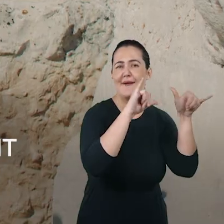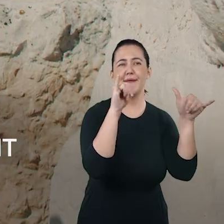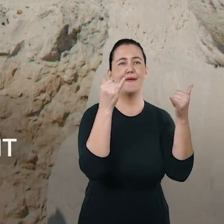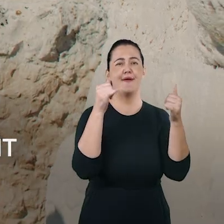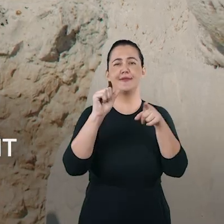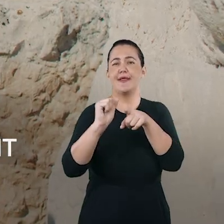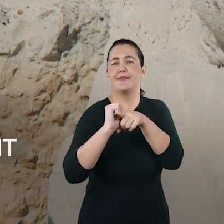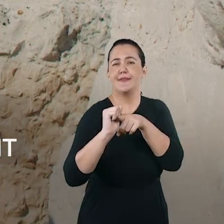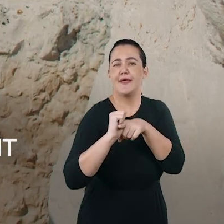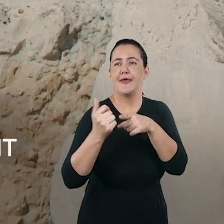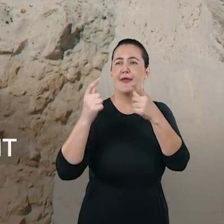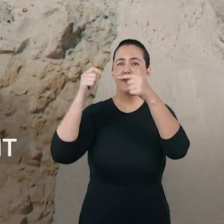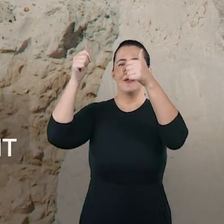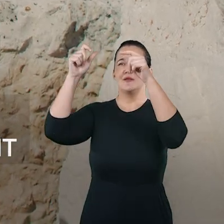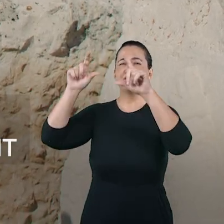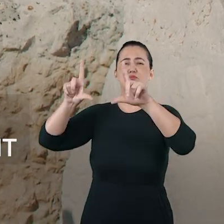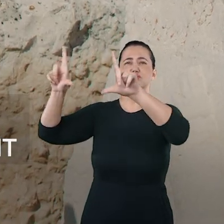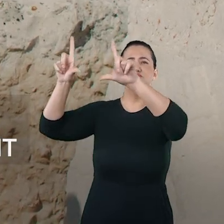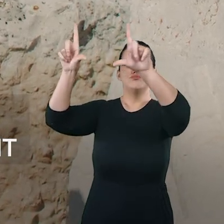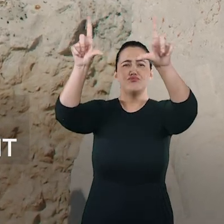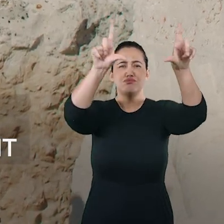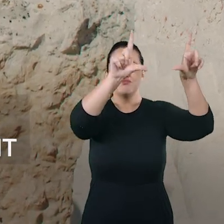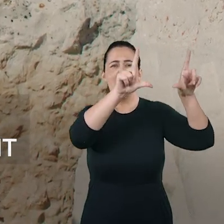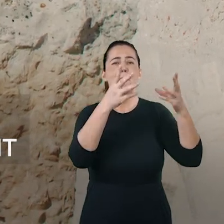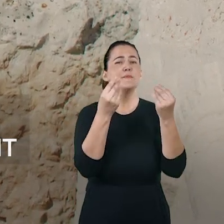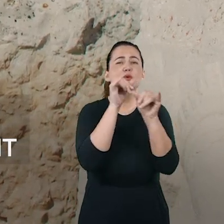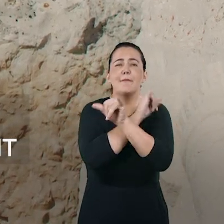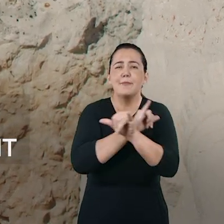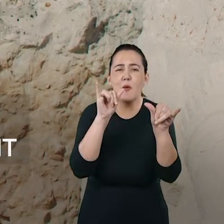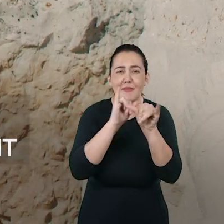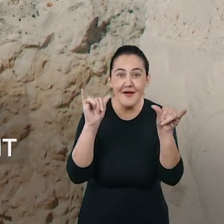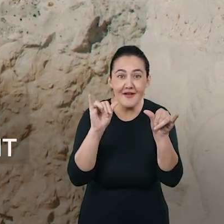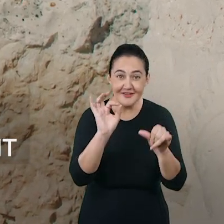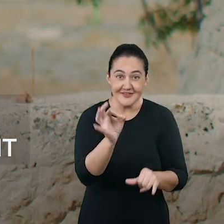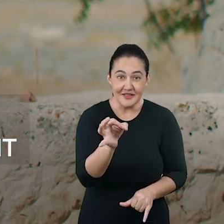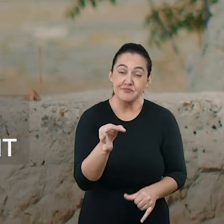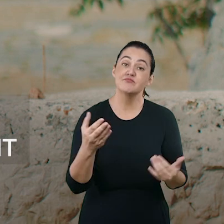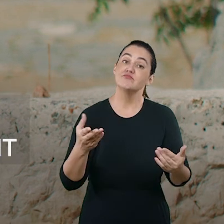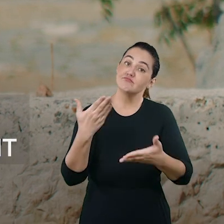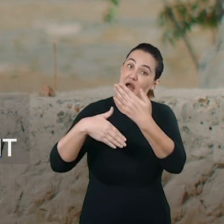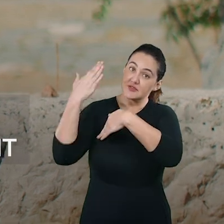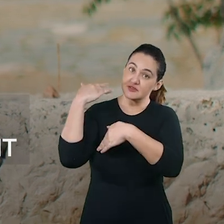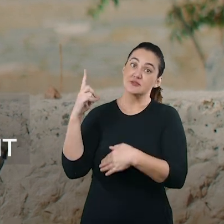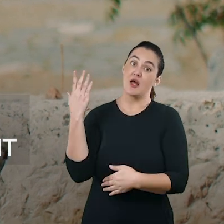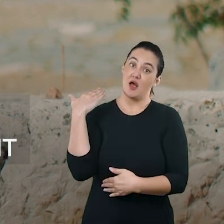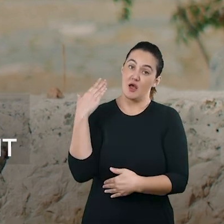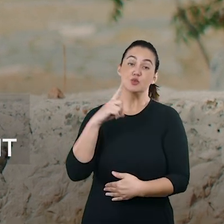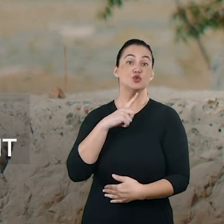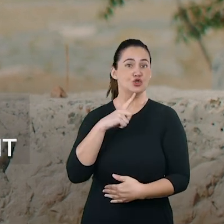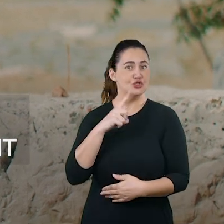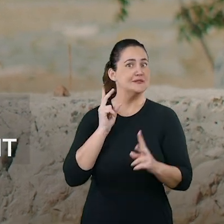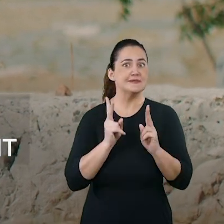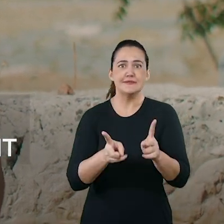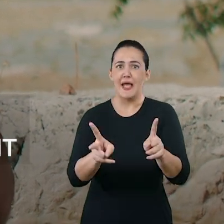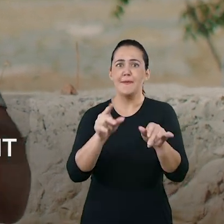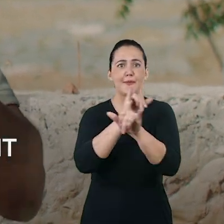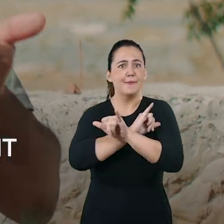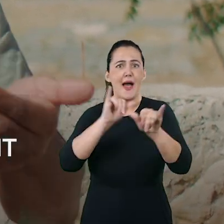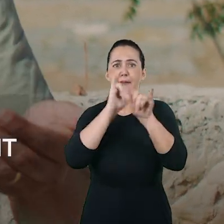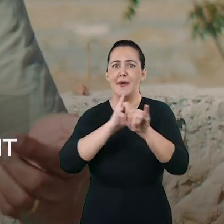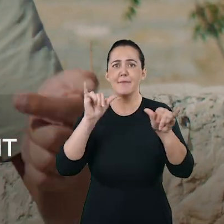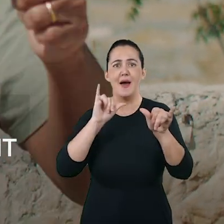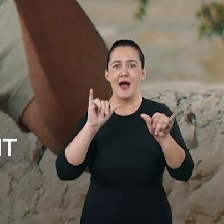de streaming, de vários elementos. No passado também era assim. Em outras palavras, marketing e publicidade não são